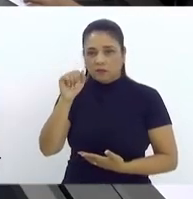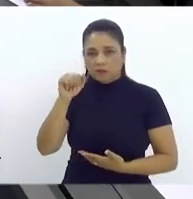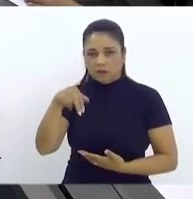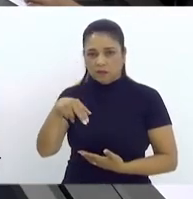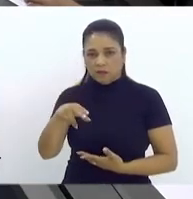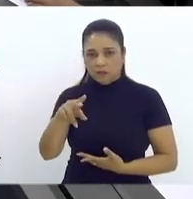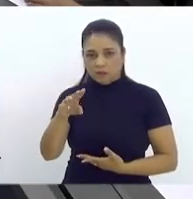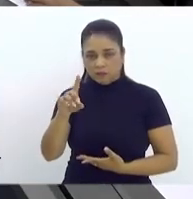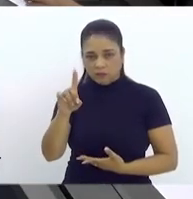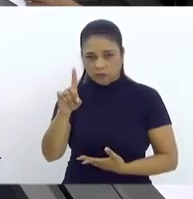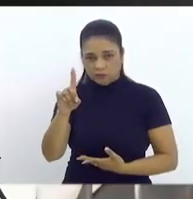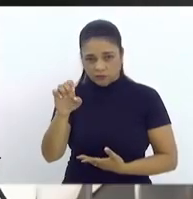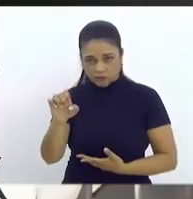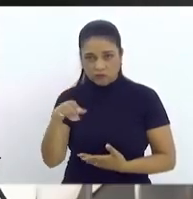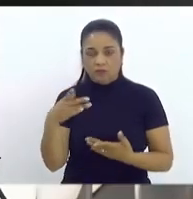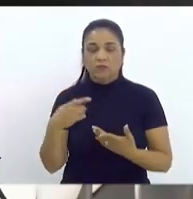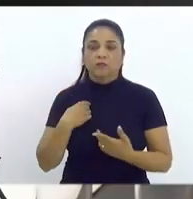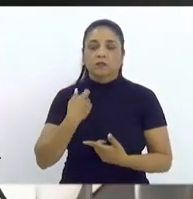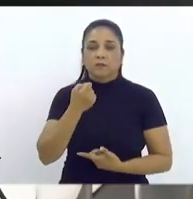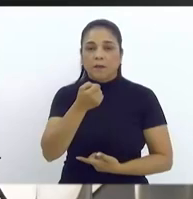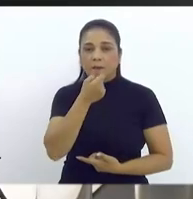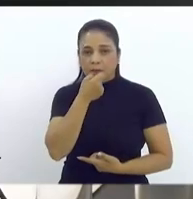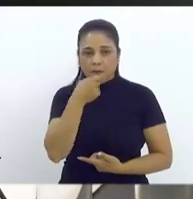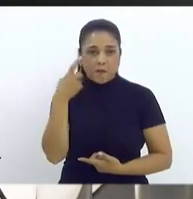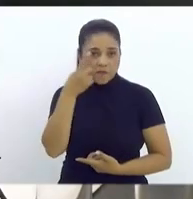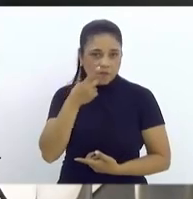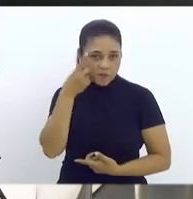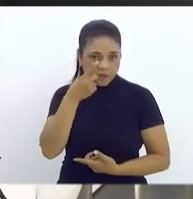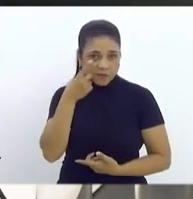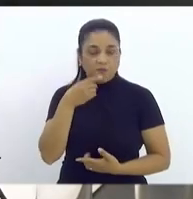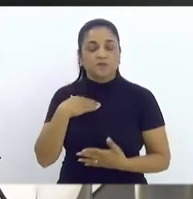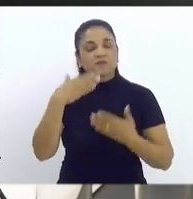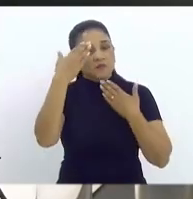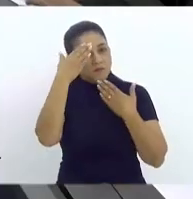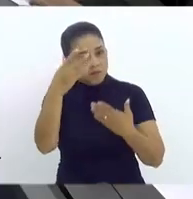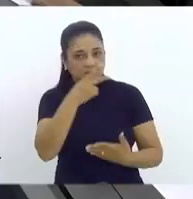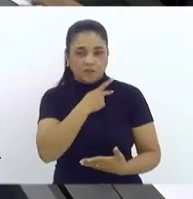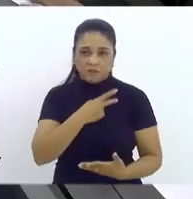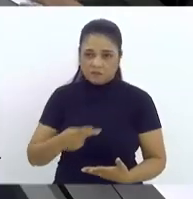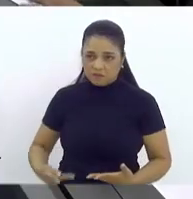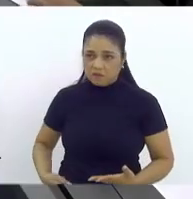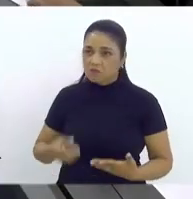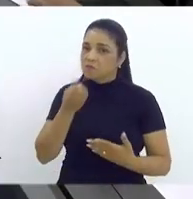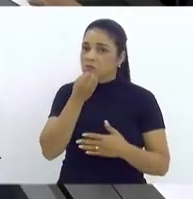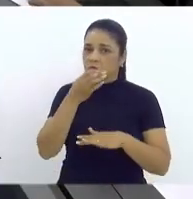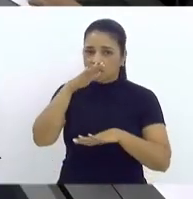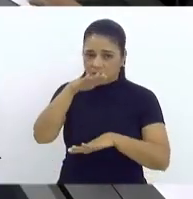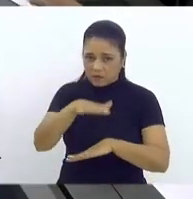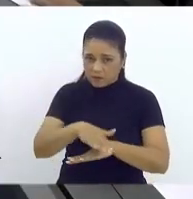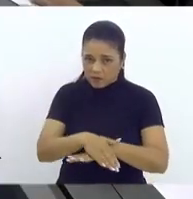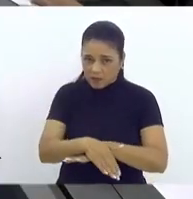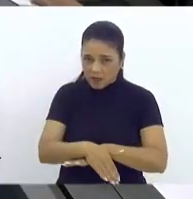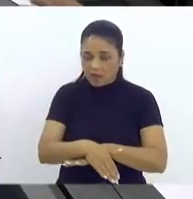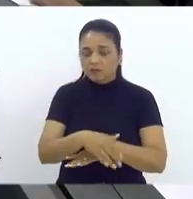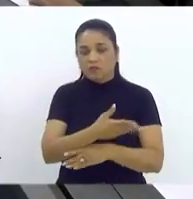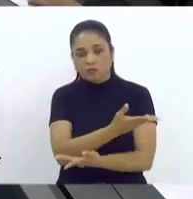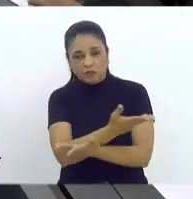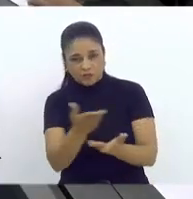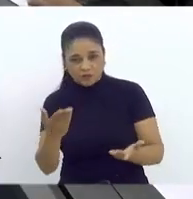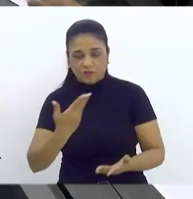com as perguntas dos demais deputados. Deputado Tandi, com a palavra. Obrigado, presidente. Boa tarde a todos os presentes, todos os colegas